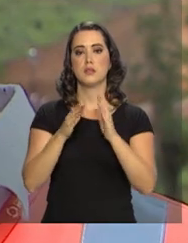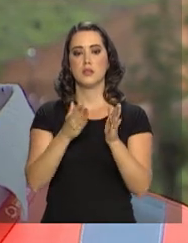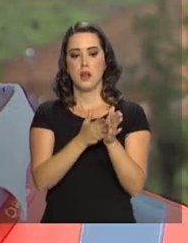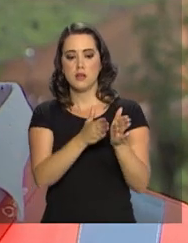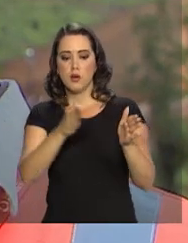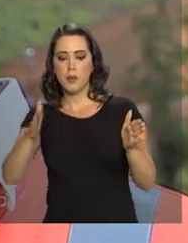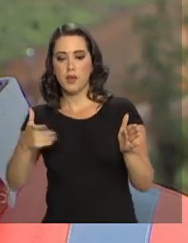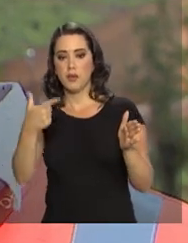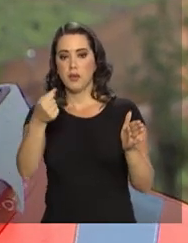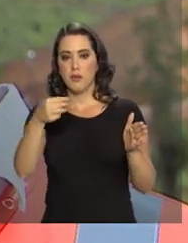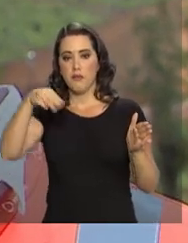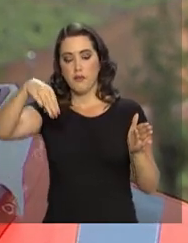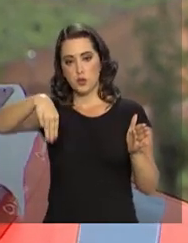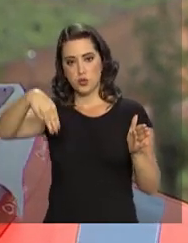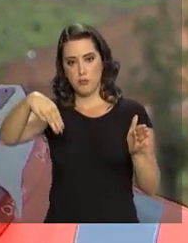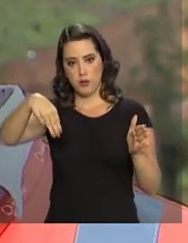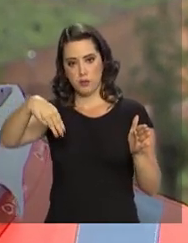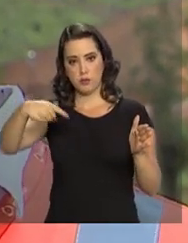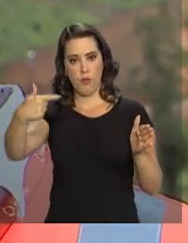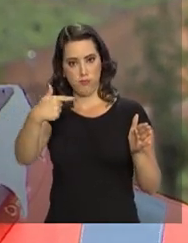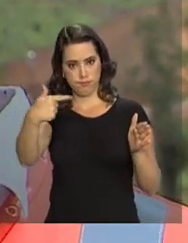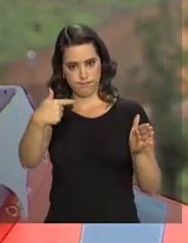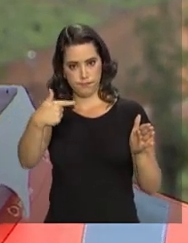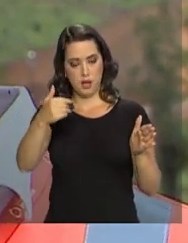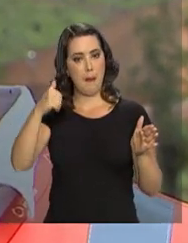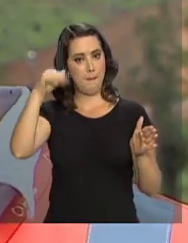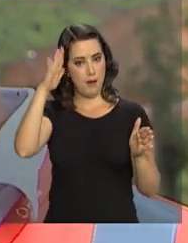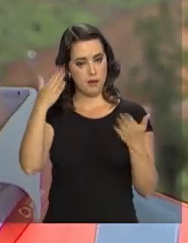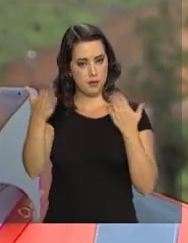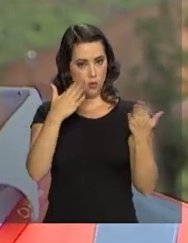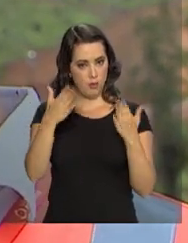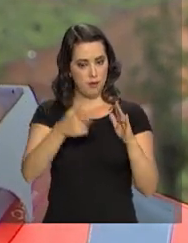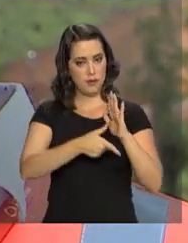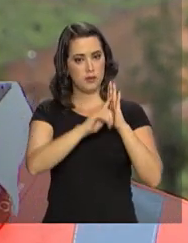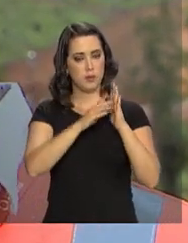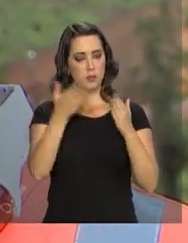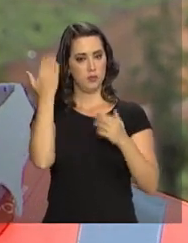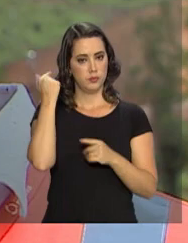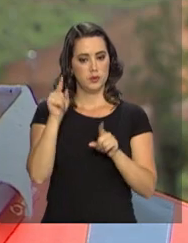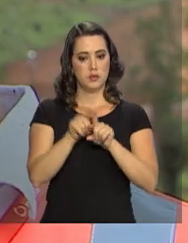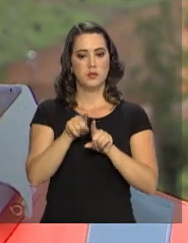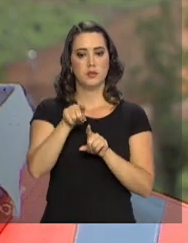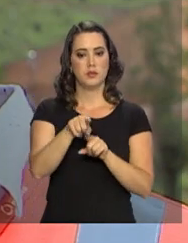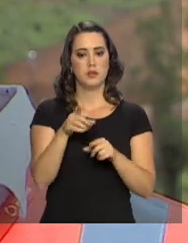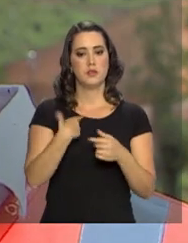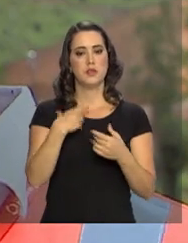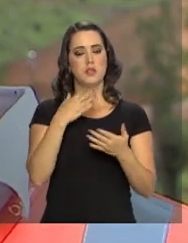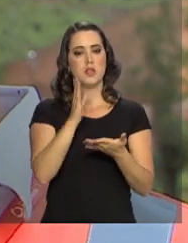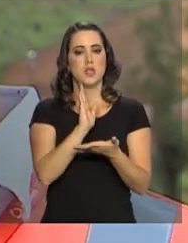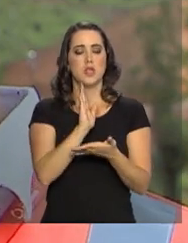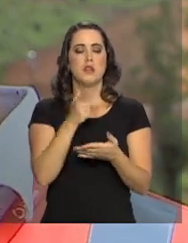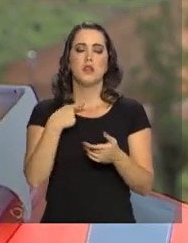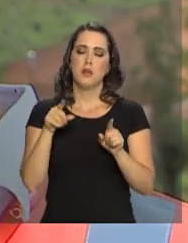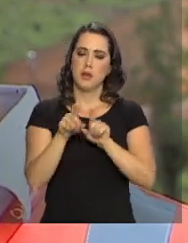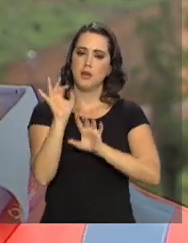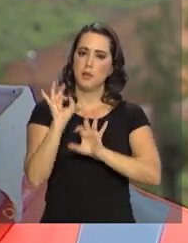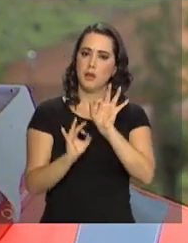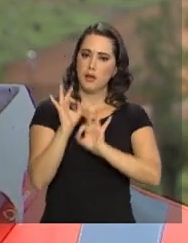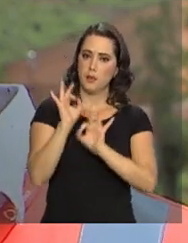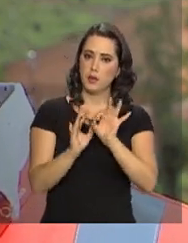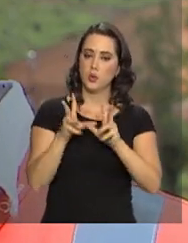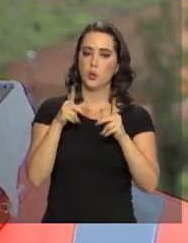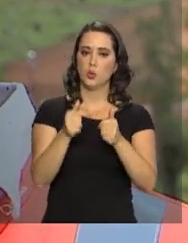área original. Além disso, a gente está adequando as casas a normas de parcelamento urbano e normas